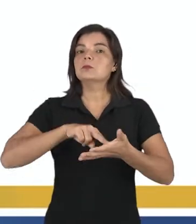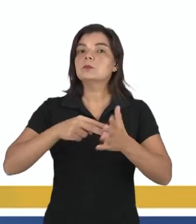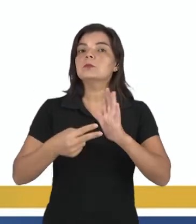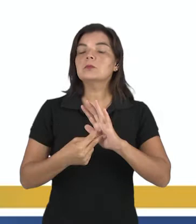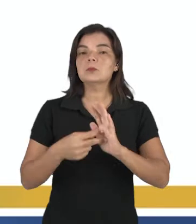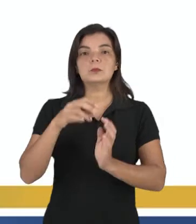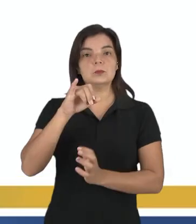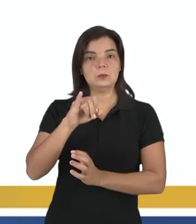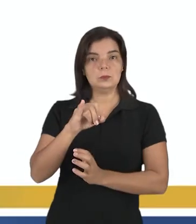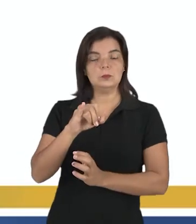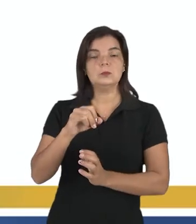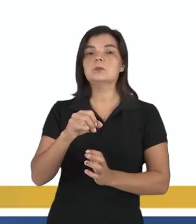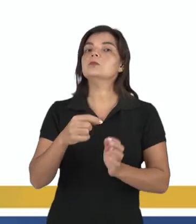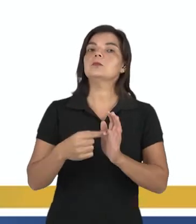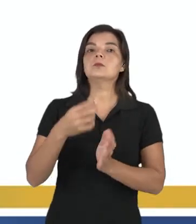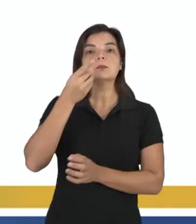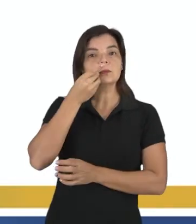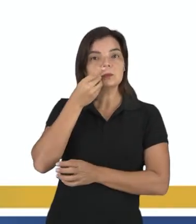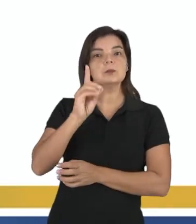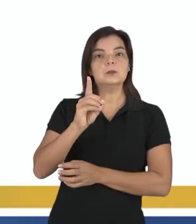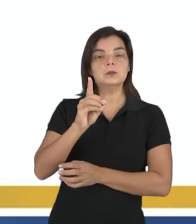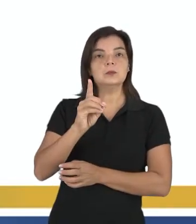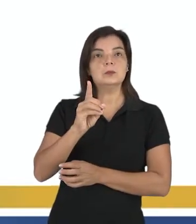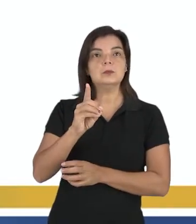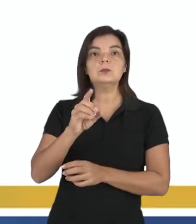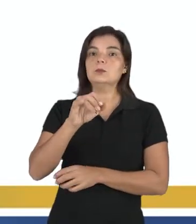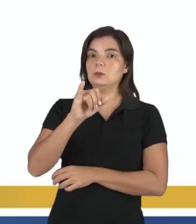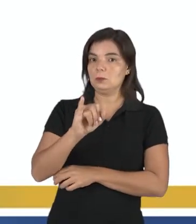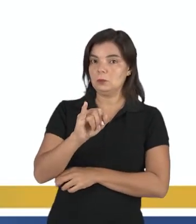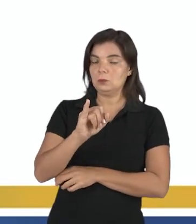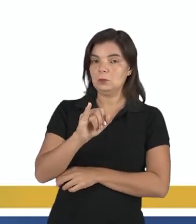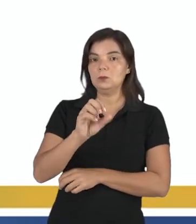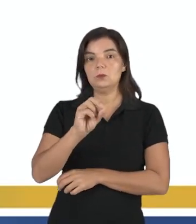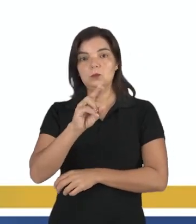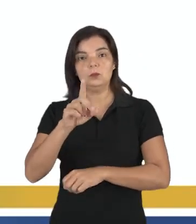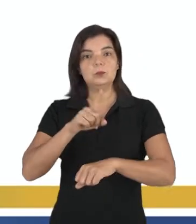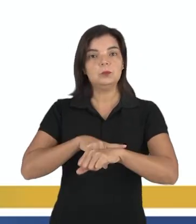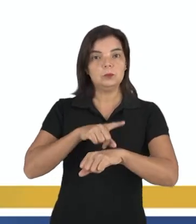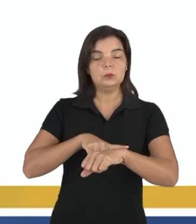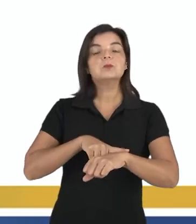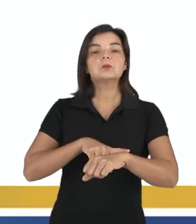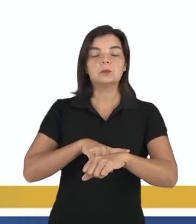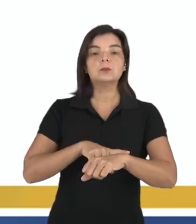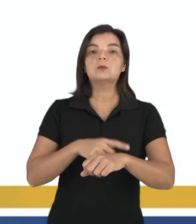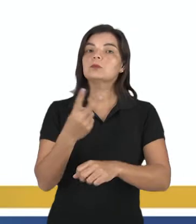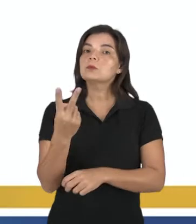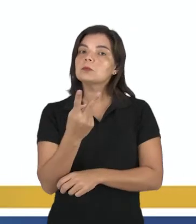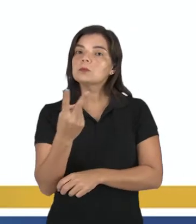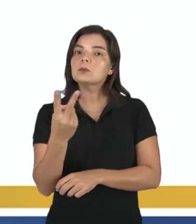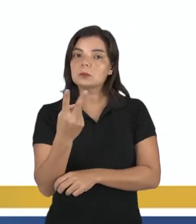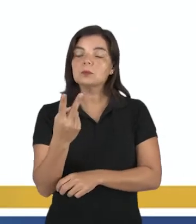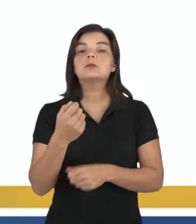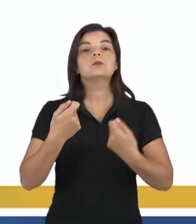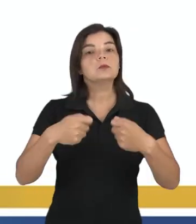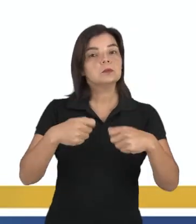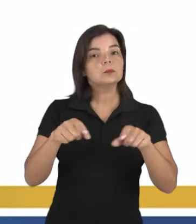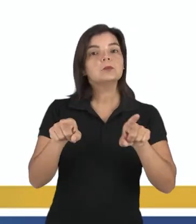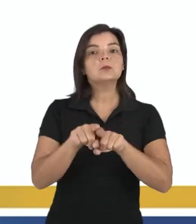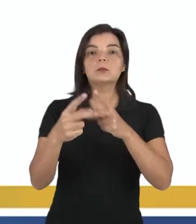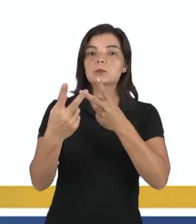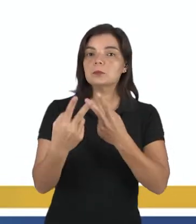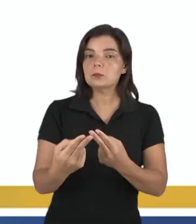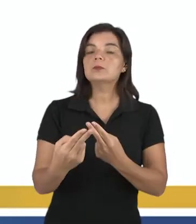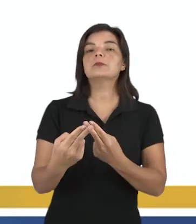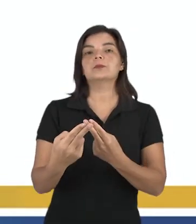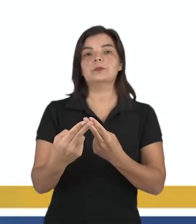seja, se vai trabalhar em dia a taxa ou o tempo, então essas duas variáveis elas têm que estar